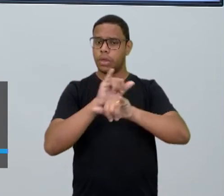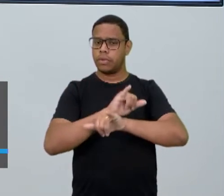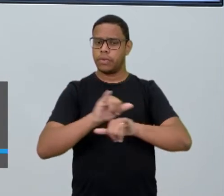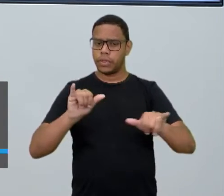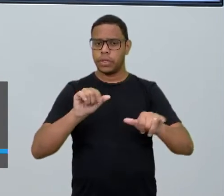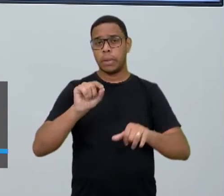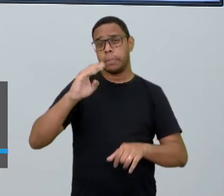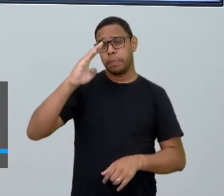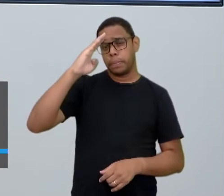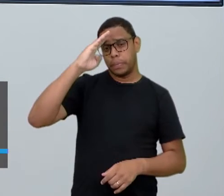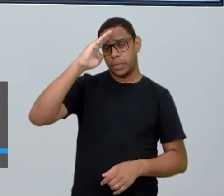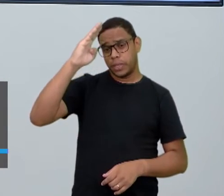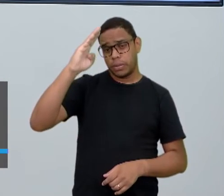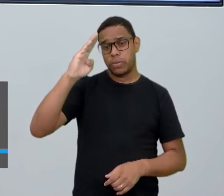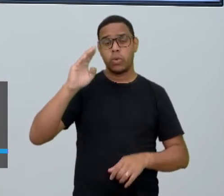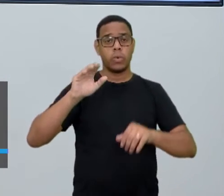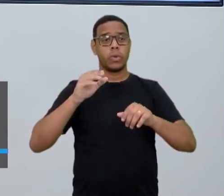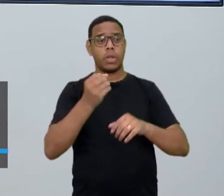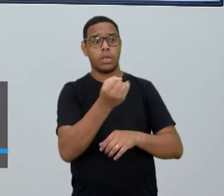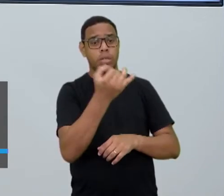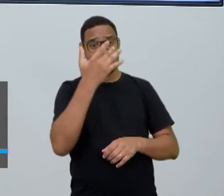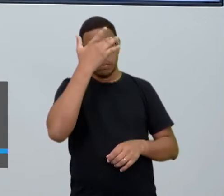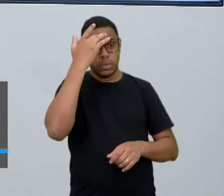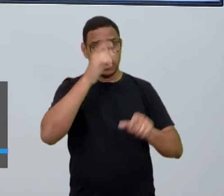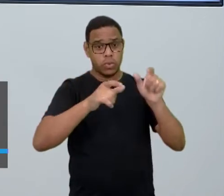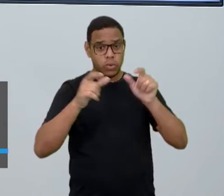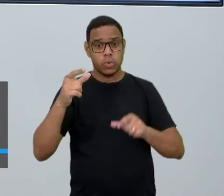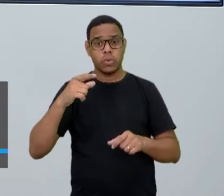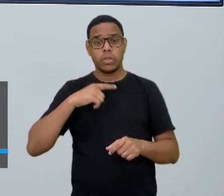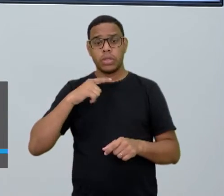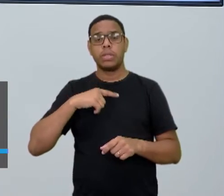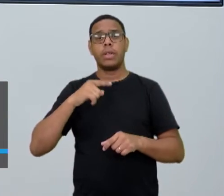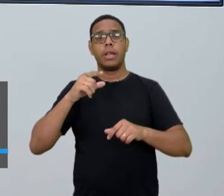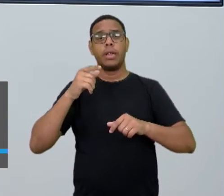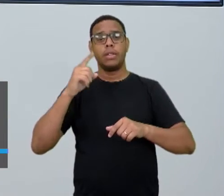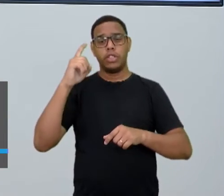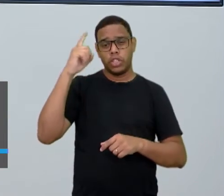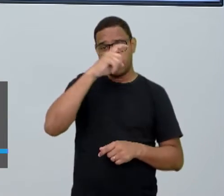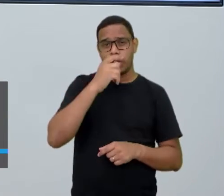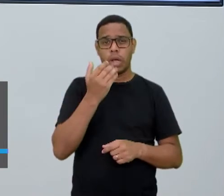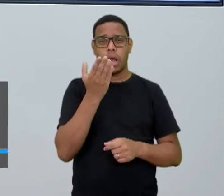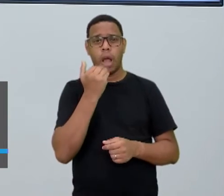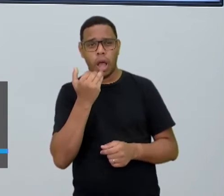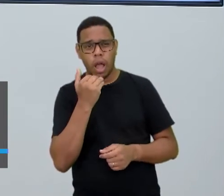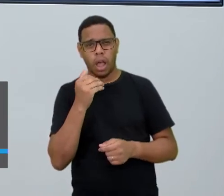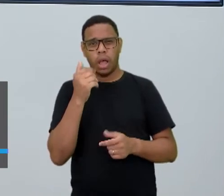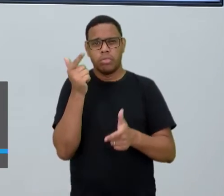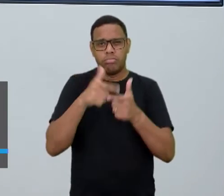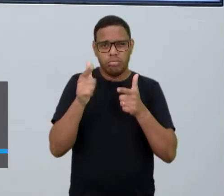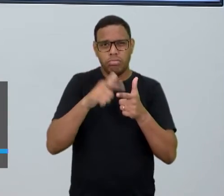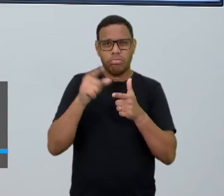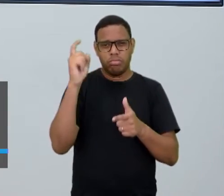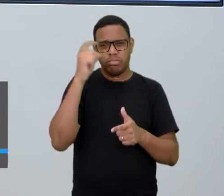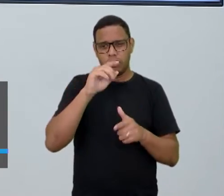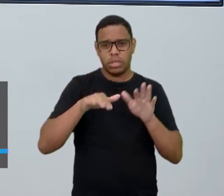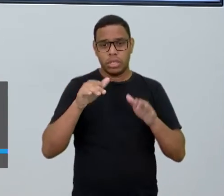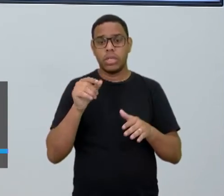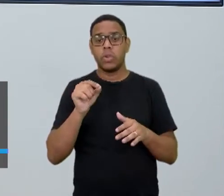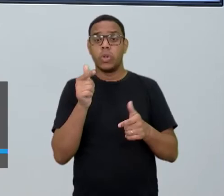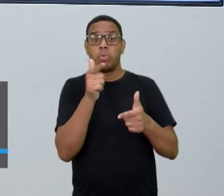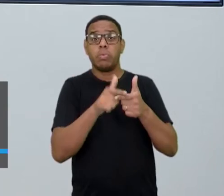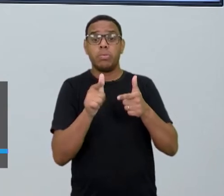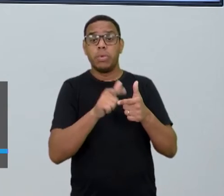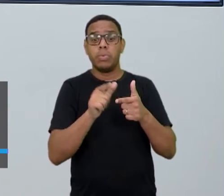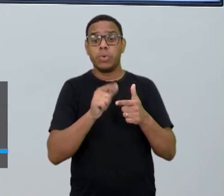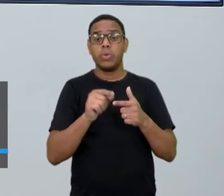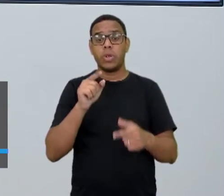que principalmente, né, aquelas pessoas que têm às vezes distúrbios alimentares, muitas vezes têm problemas